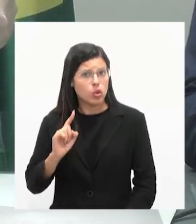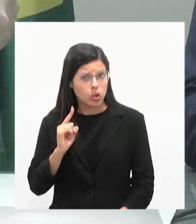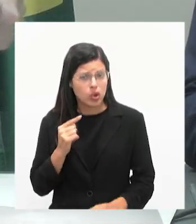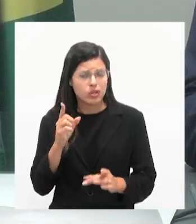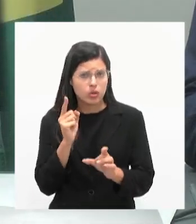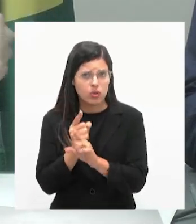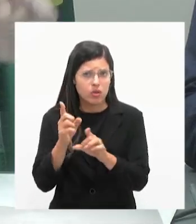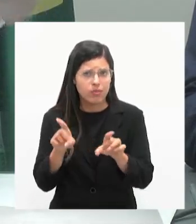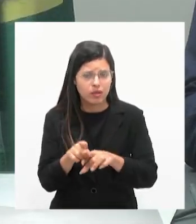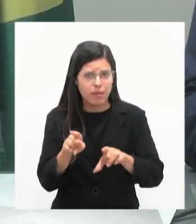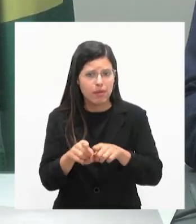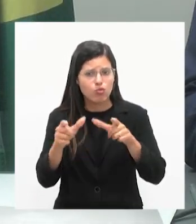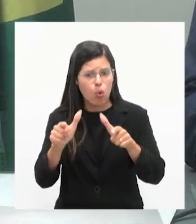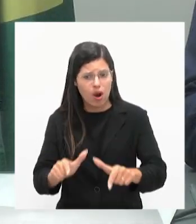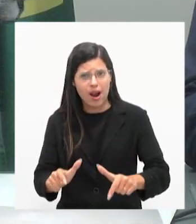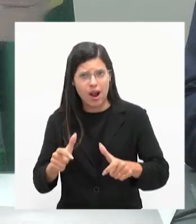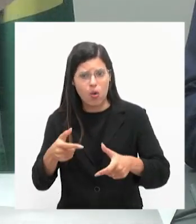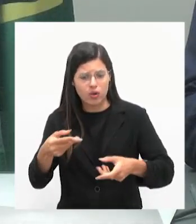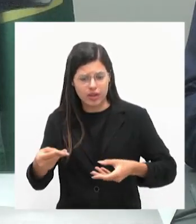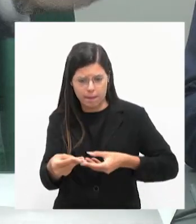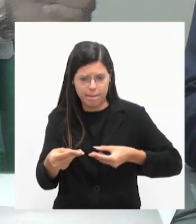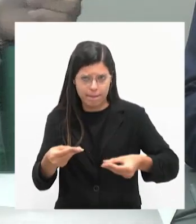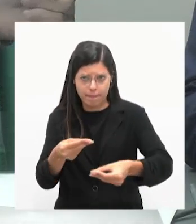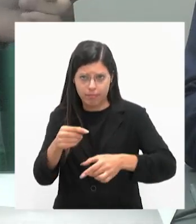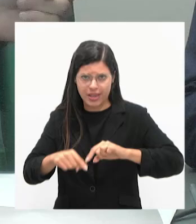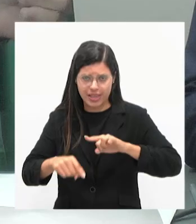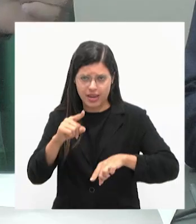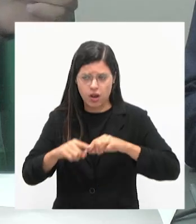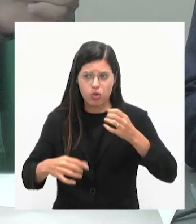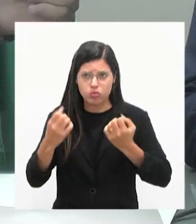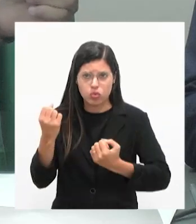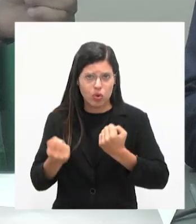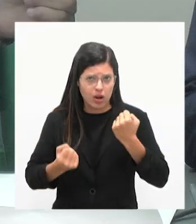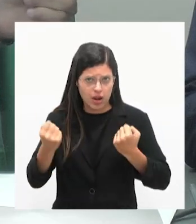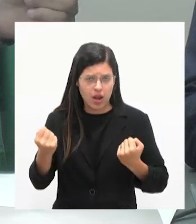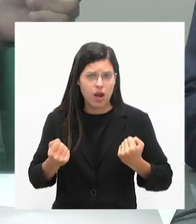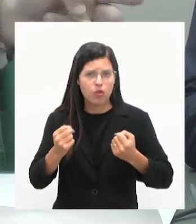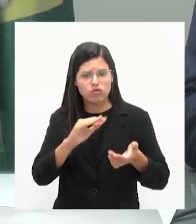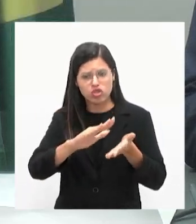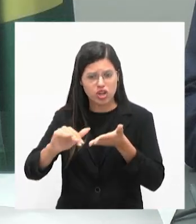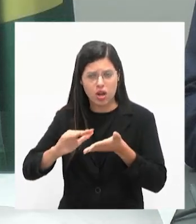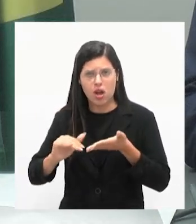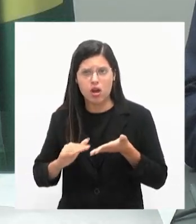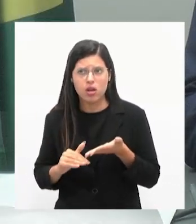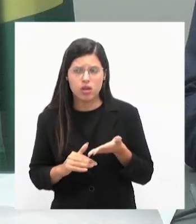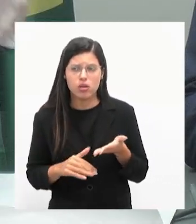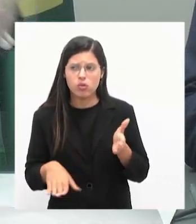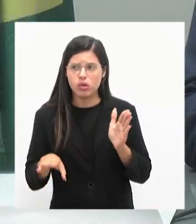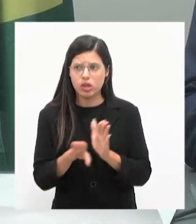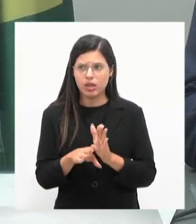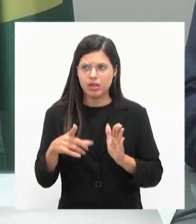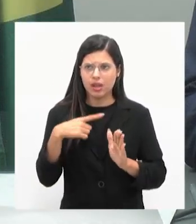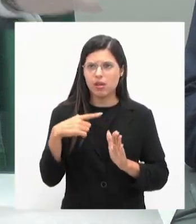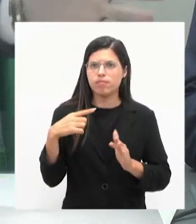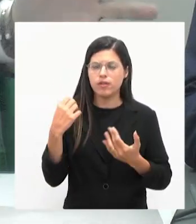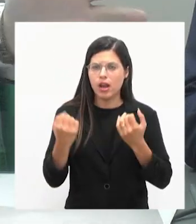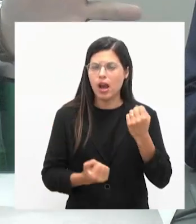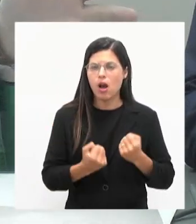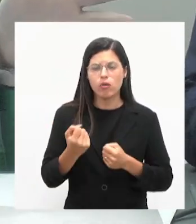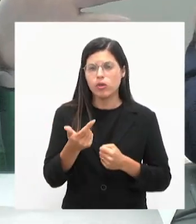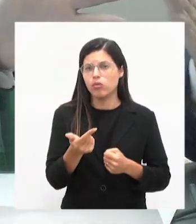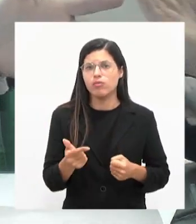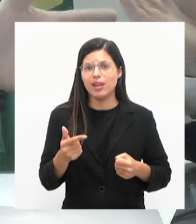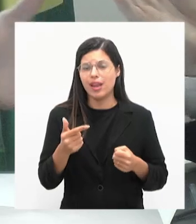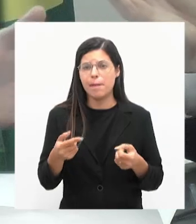cara. Desmanche, o veículo não chega lá sem roda, não chega sem bateria, deputado Rafael Nobre. E chega lá, tem os veículos sem bateria, sem peças.